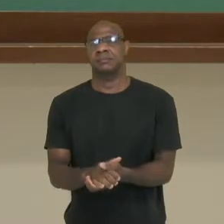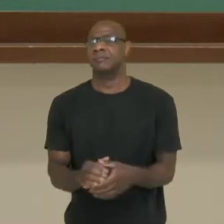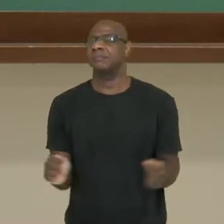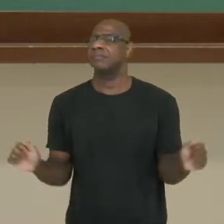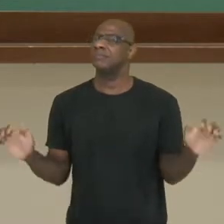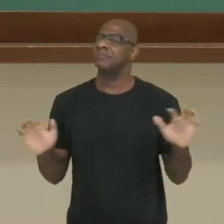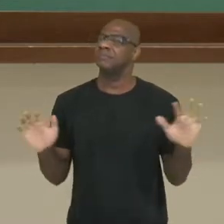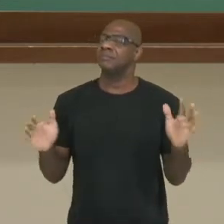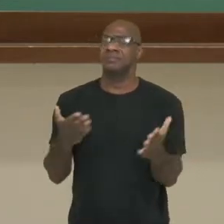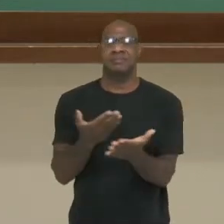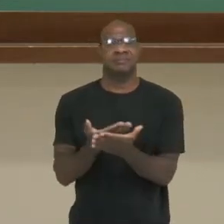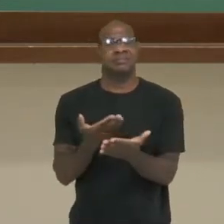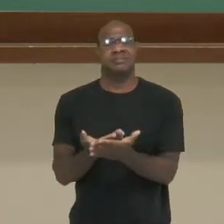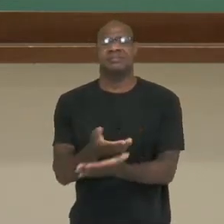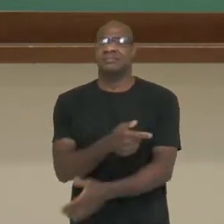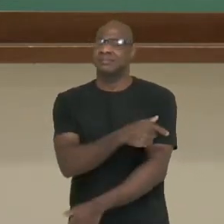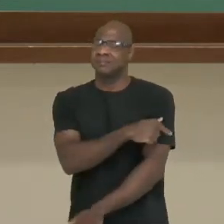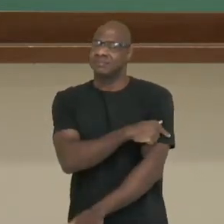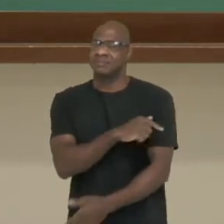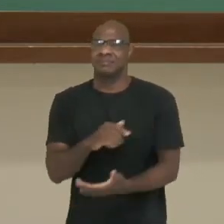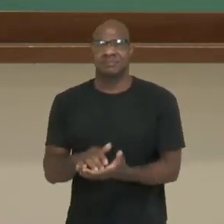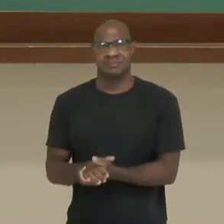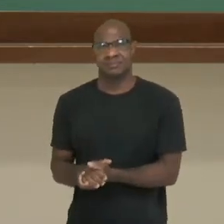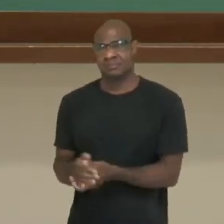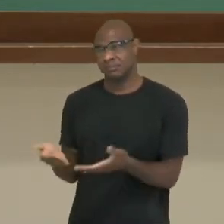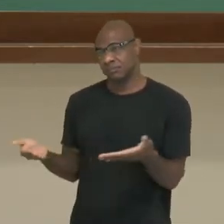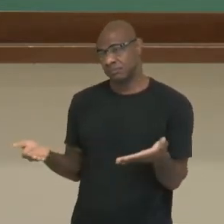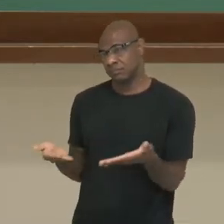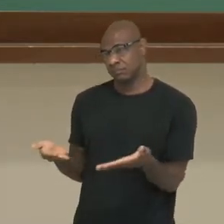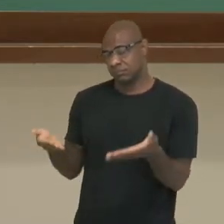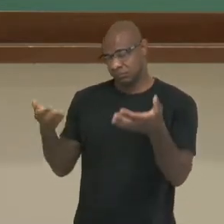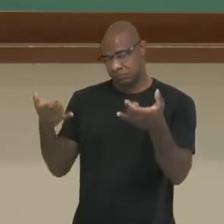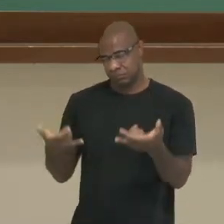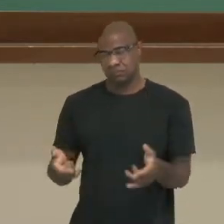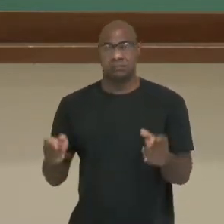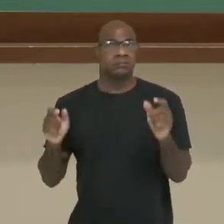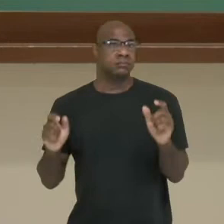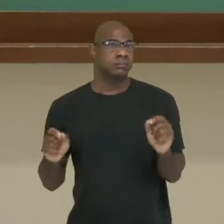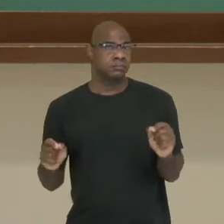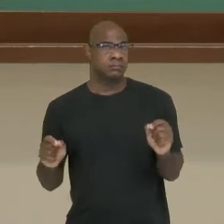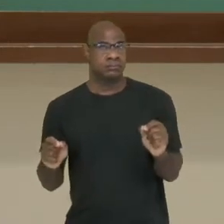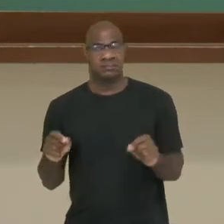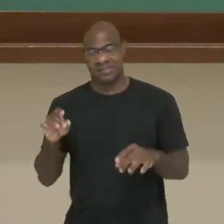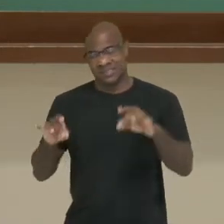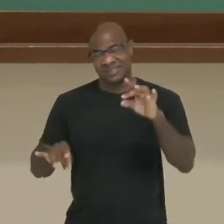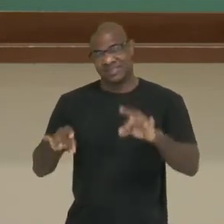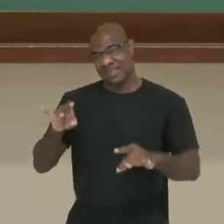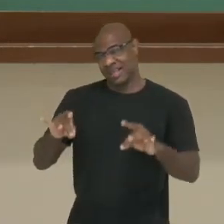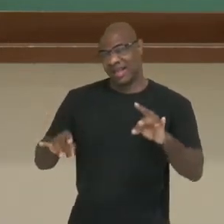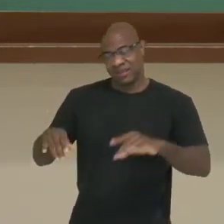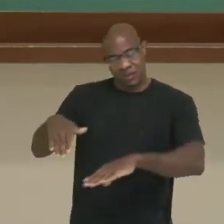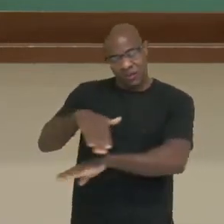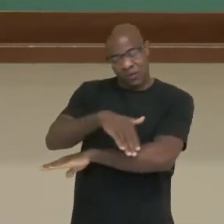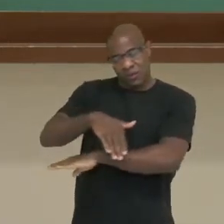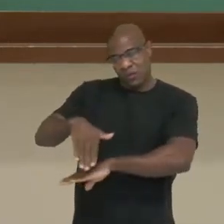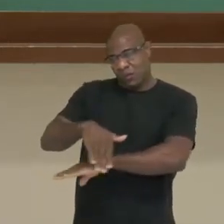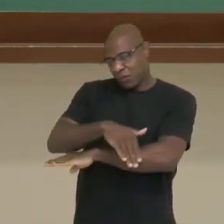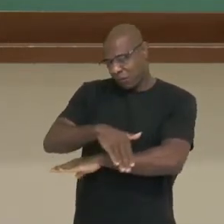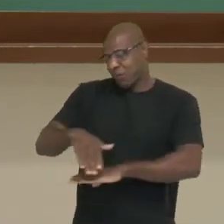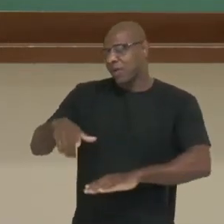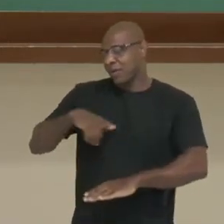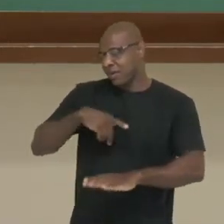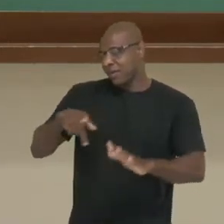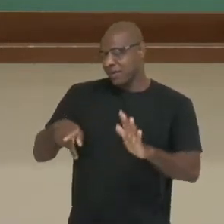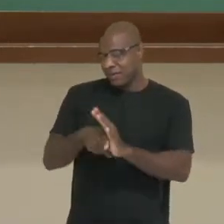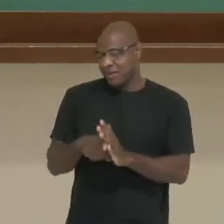Olá, estudantes do 7º ano. Nessa aula nós vamos falar sobre teatro de rua. Prof. Rutineia aqui com vocês e o nosso